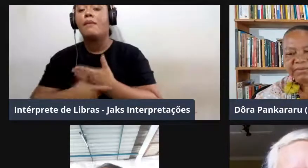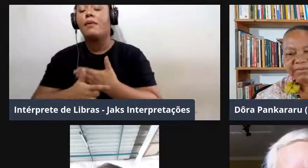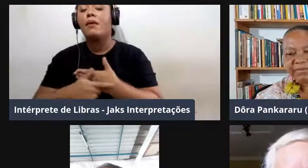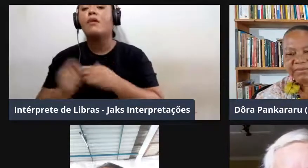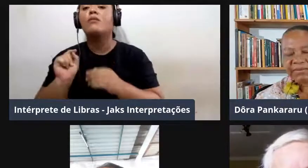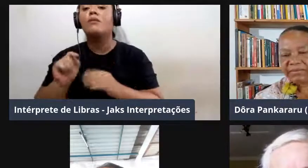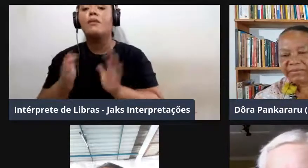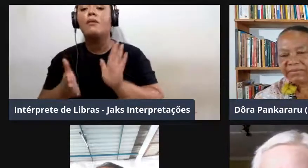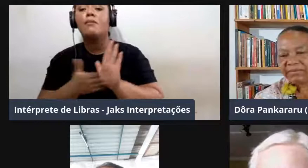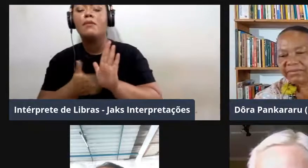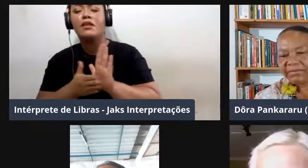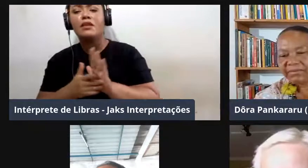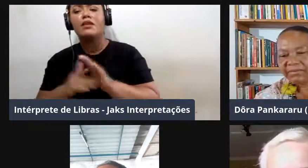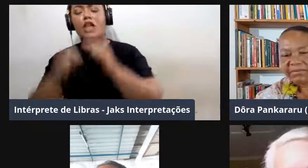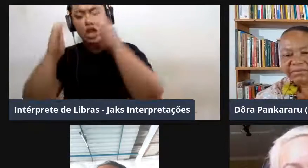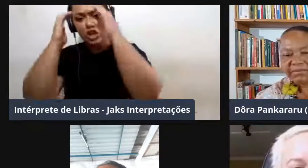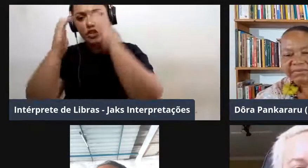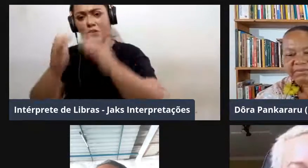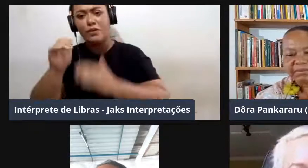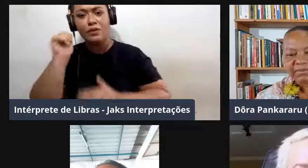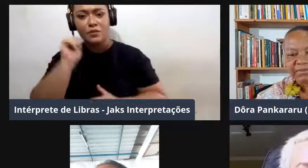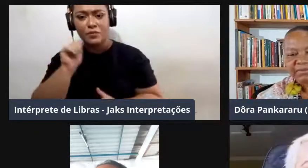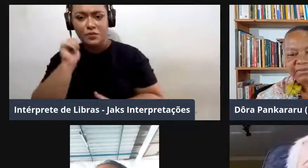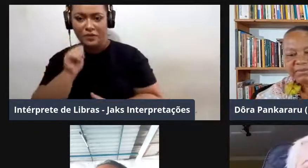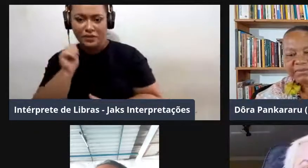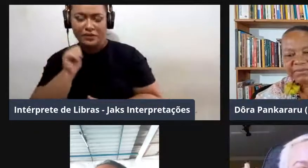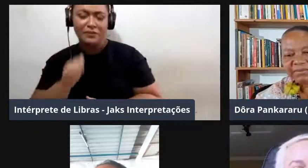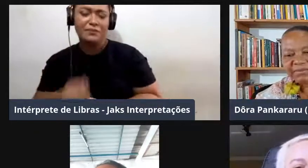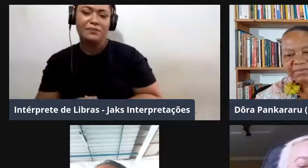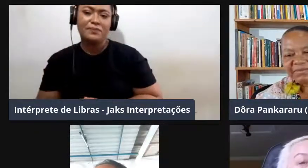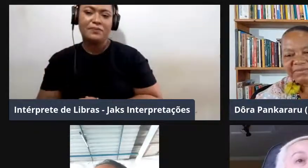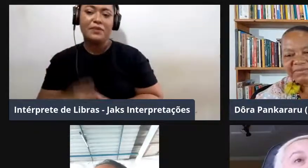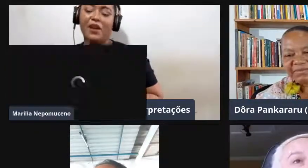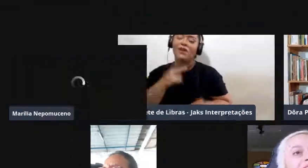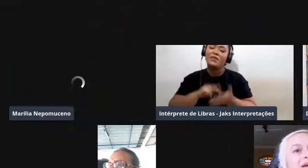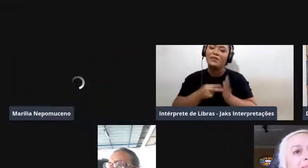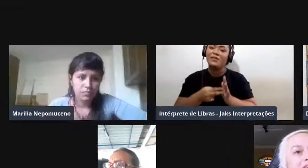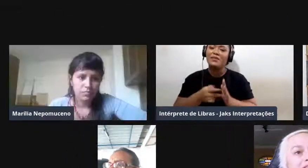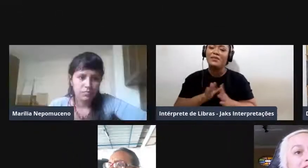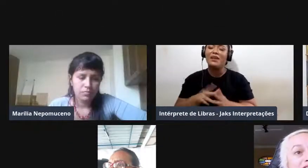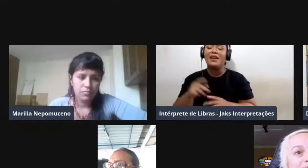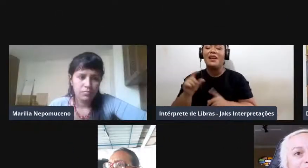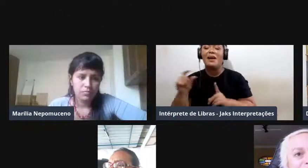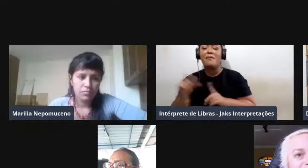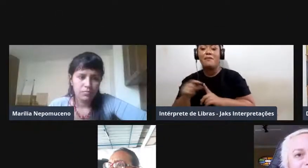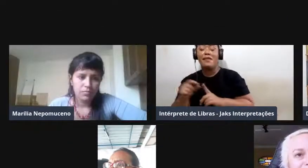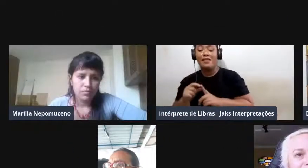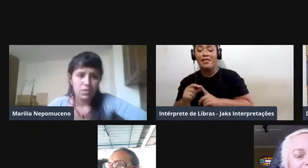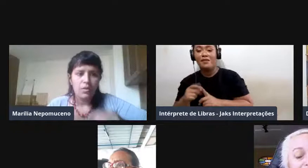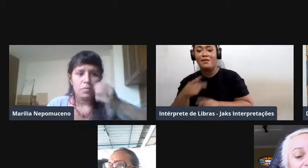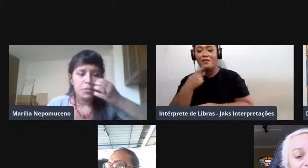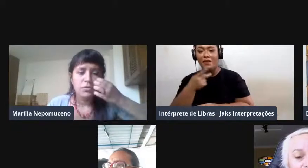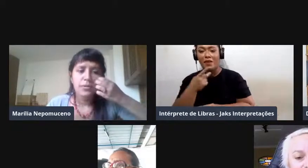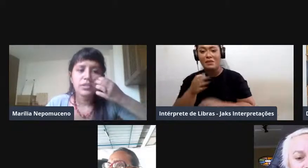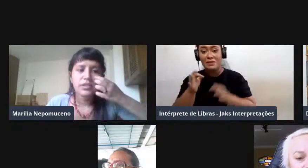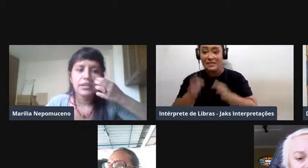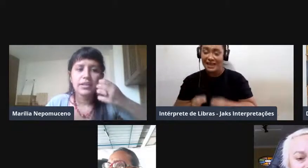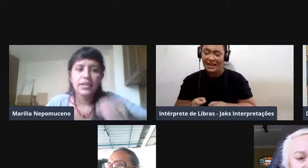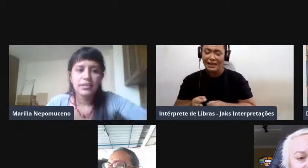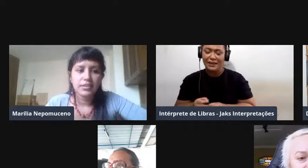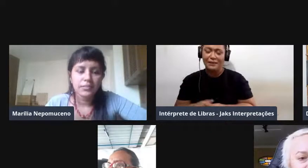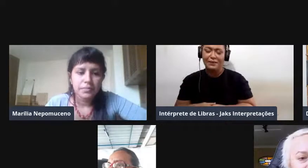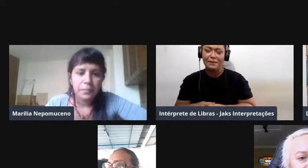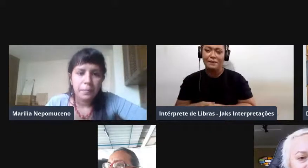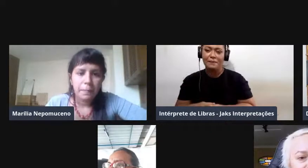às mulheres. Eu não estou falando exatamente as palavras dela, porque eu não estou lendo, né? Mas ela